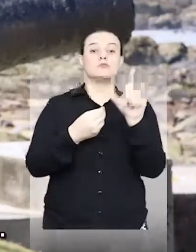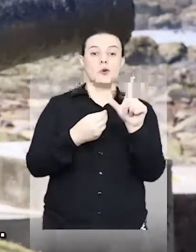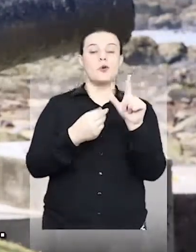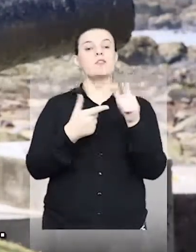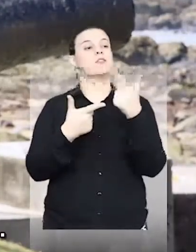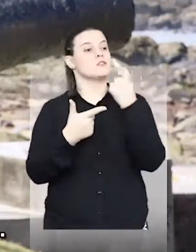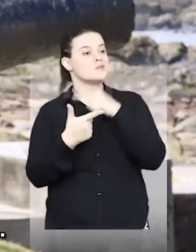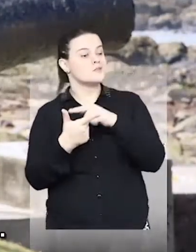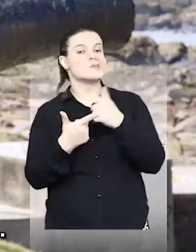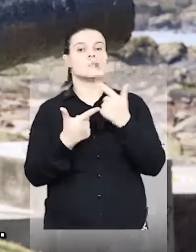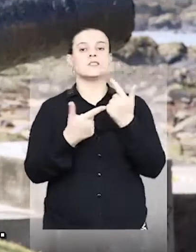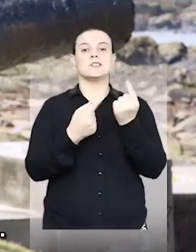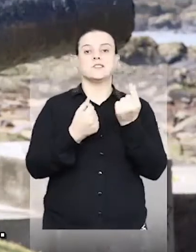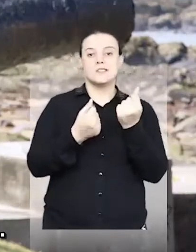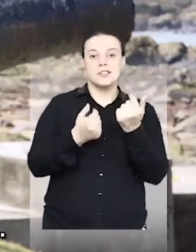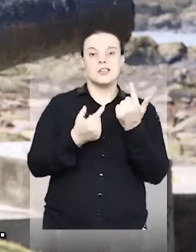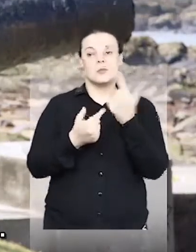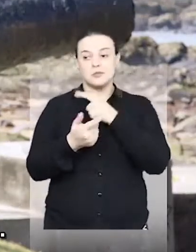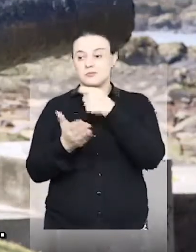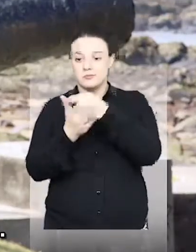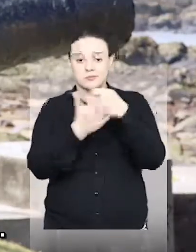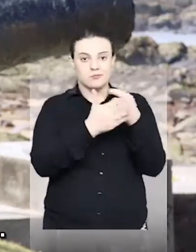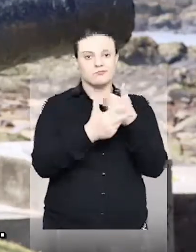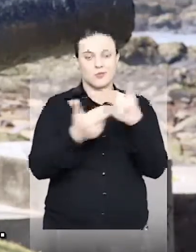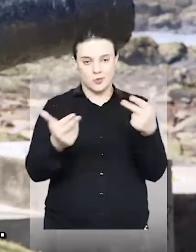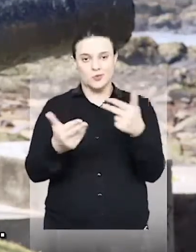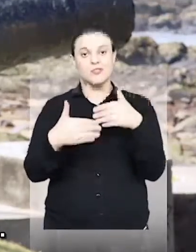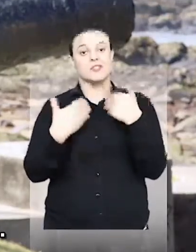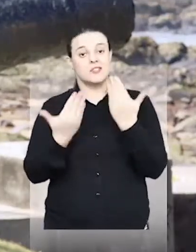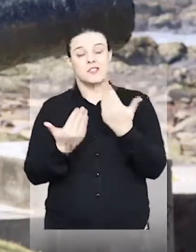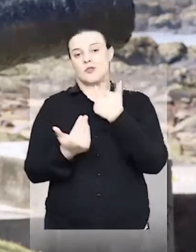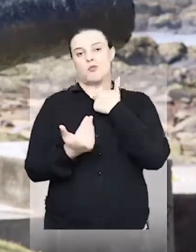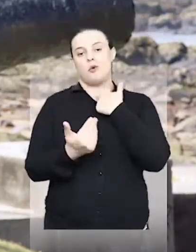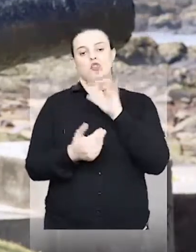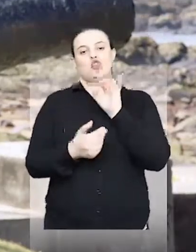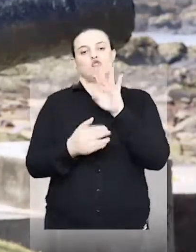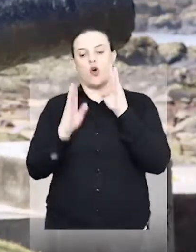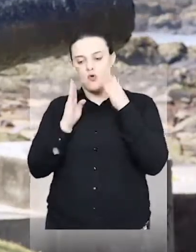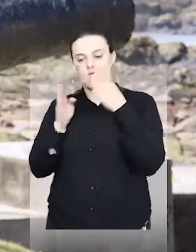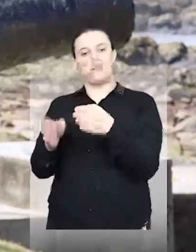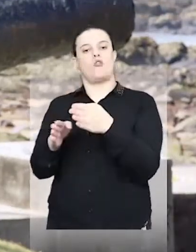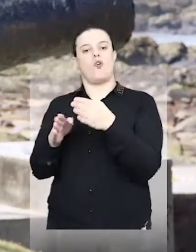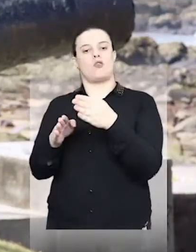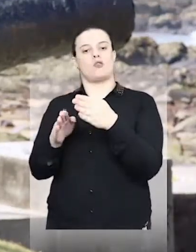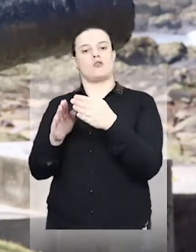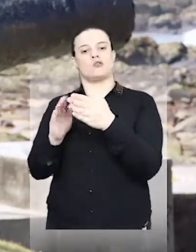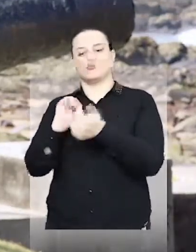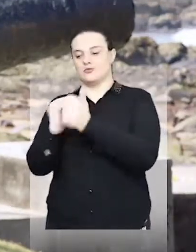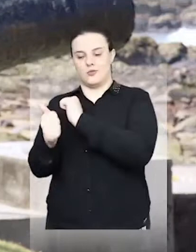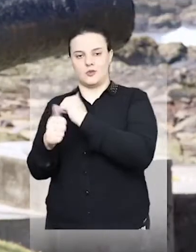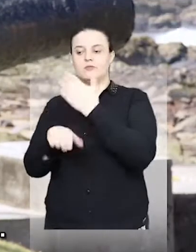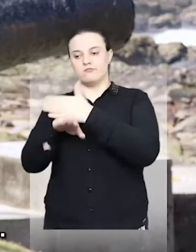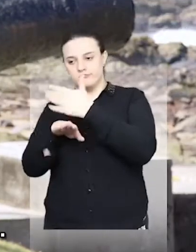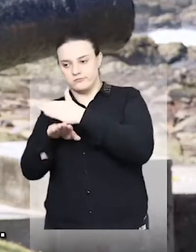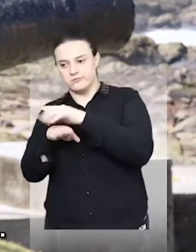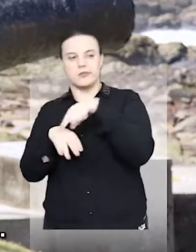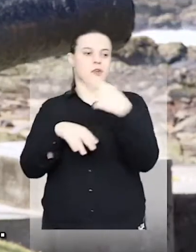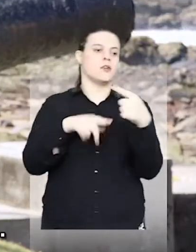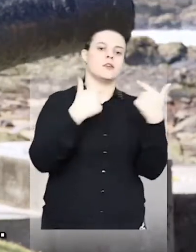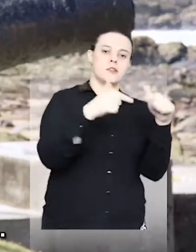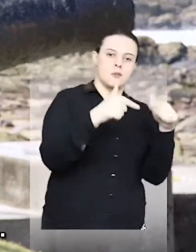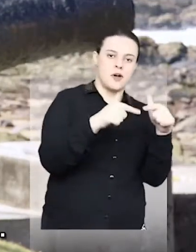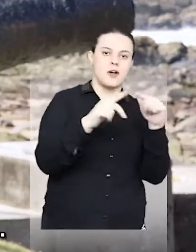diversas formas para ser atleta. Então eu não posso ser só atleta. Então eu tenho que treinar,